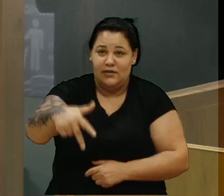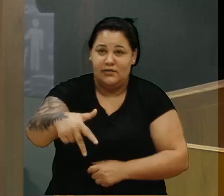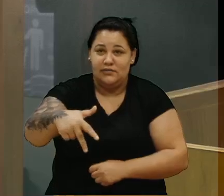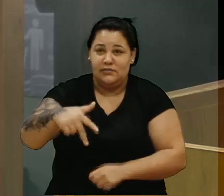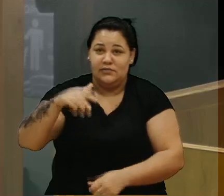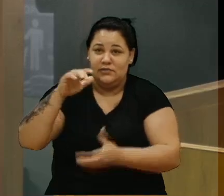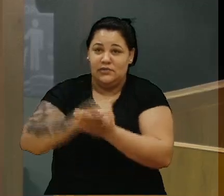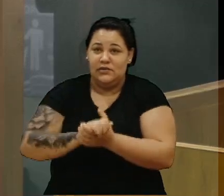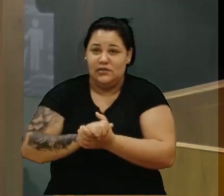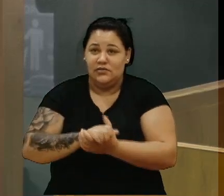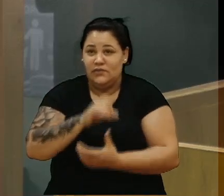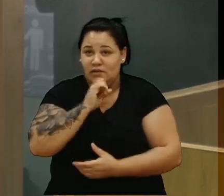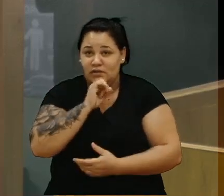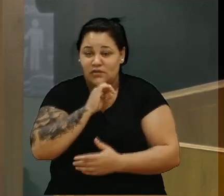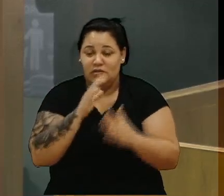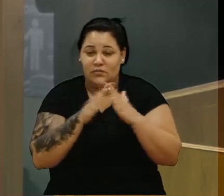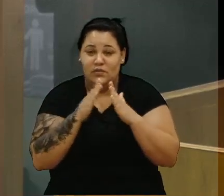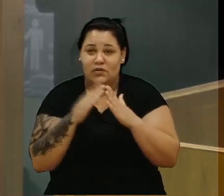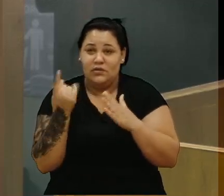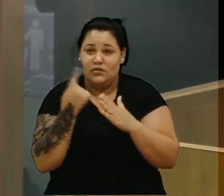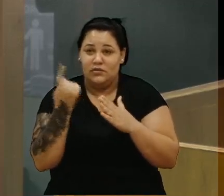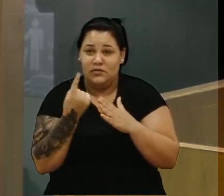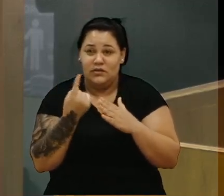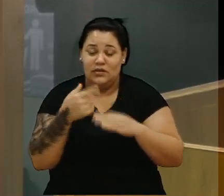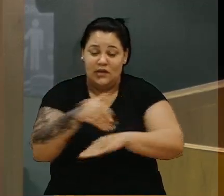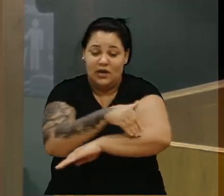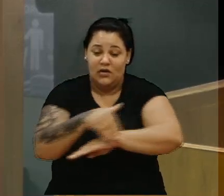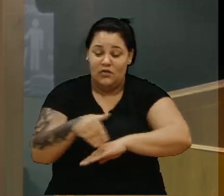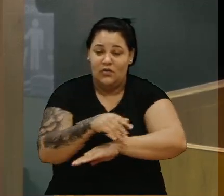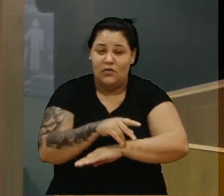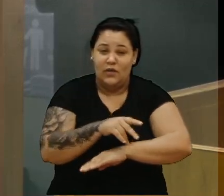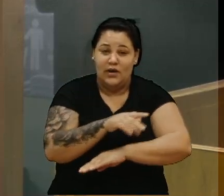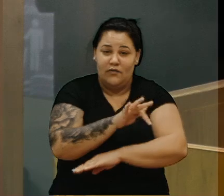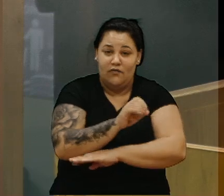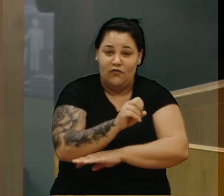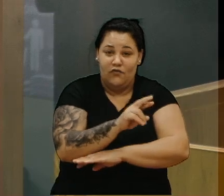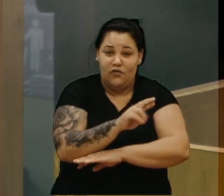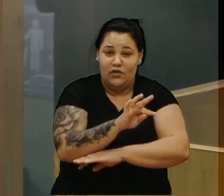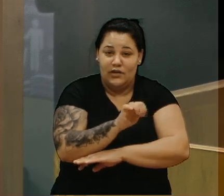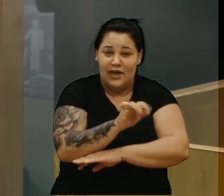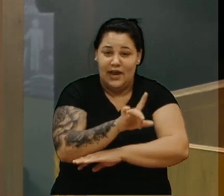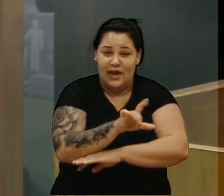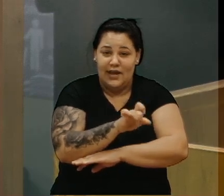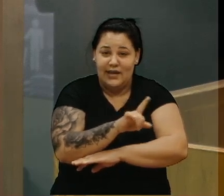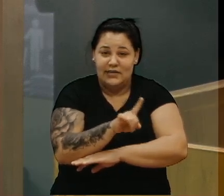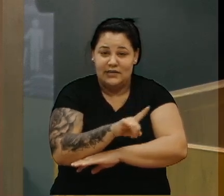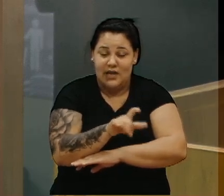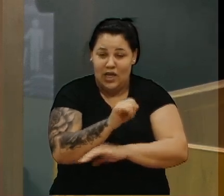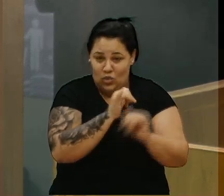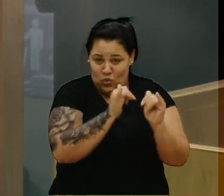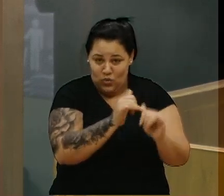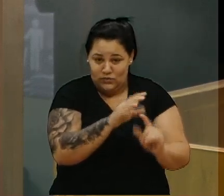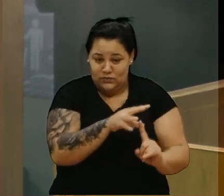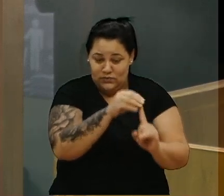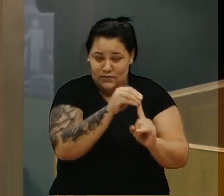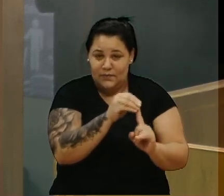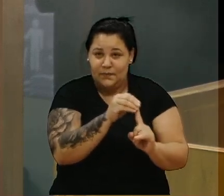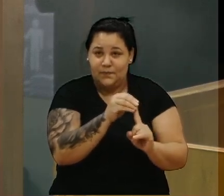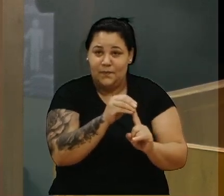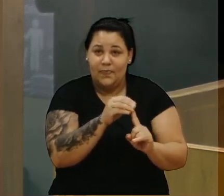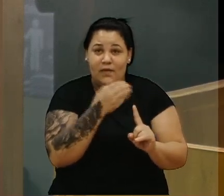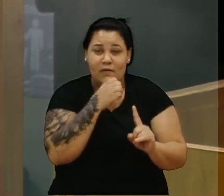moram sozinhos. Na Rua Fortaleza, a Rua do Ônibus, um idoso, há pouco tempo atrás, para concluir, senhor